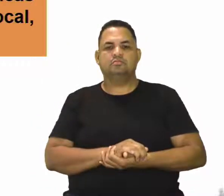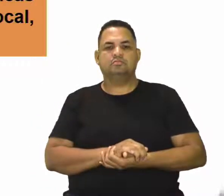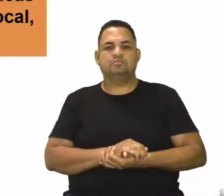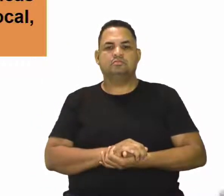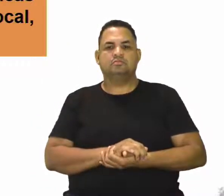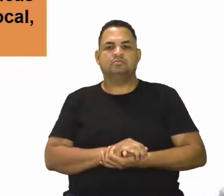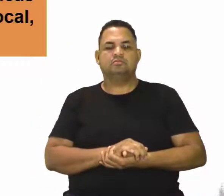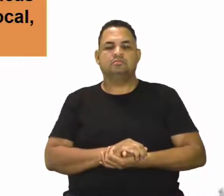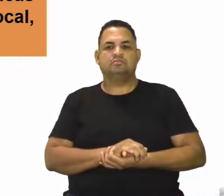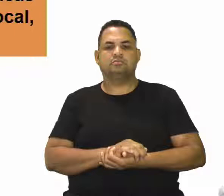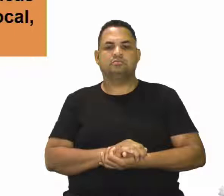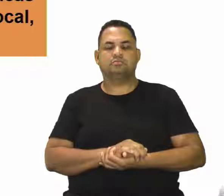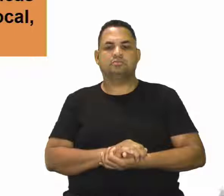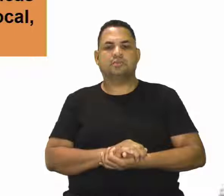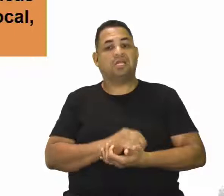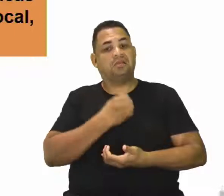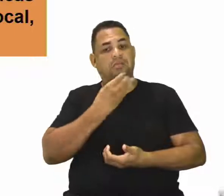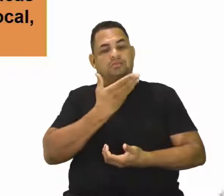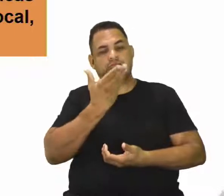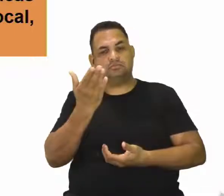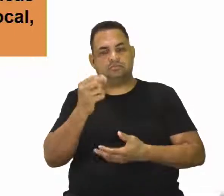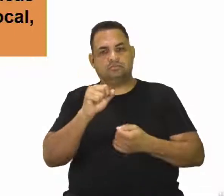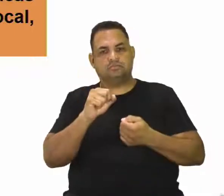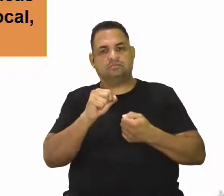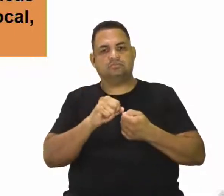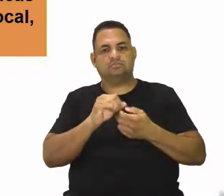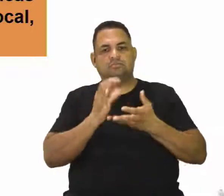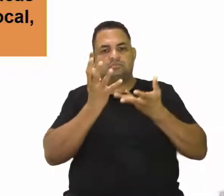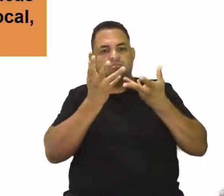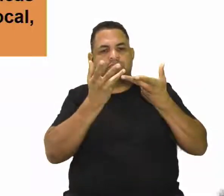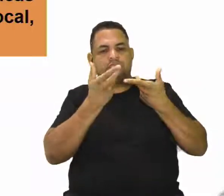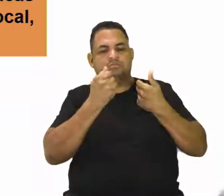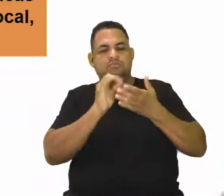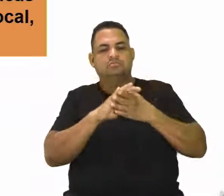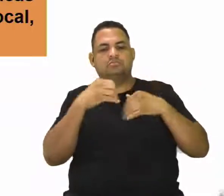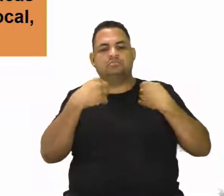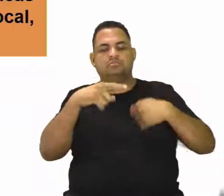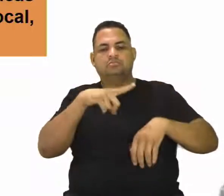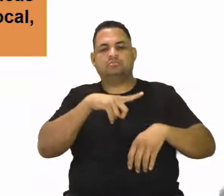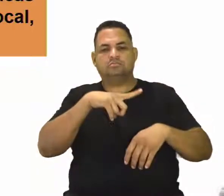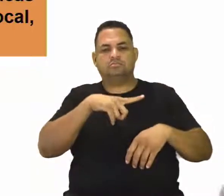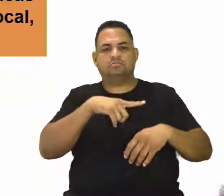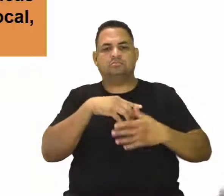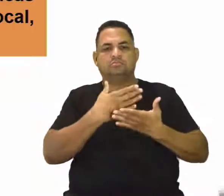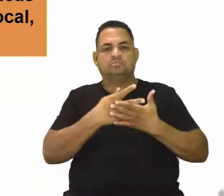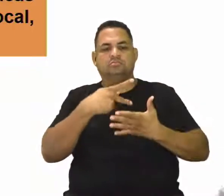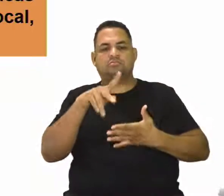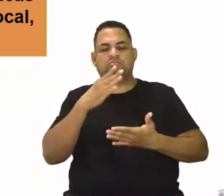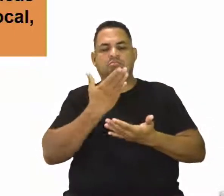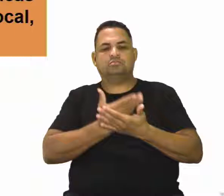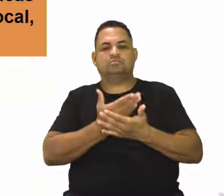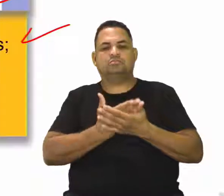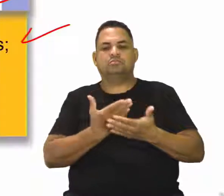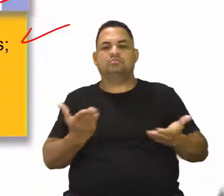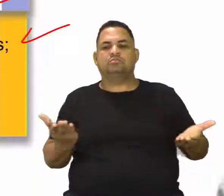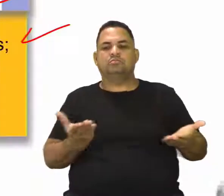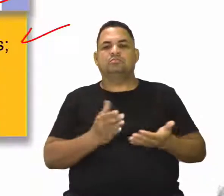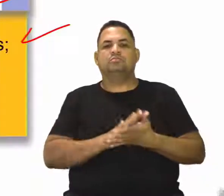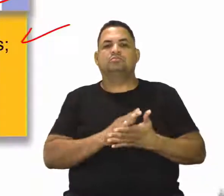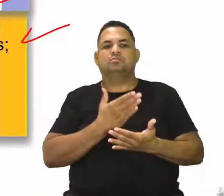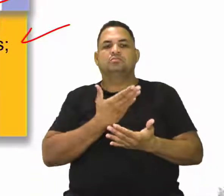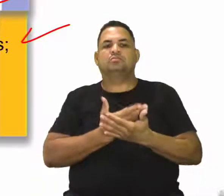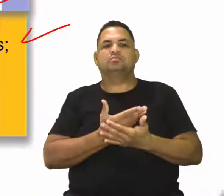Feito isso, tá de boa. Essa é a habilidade que tu tem que ter para a aula de hoje.